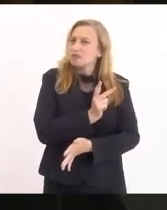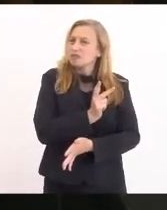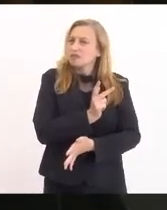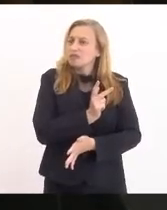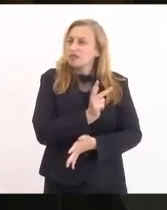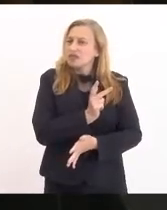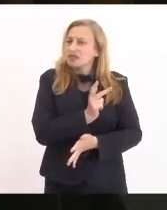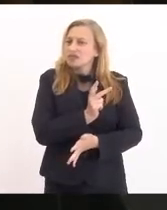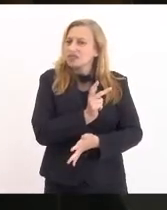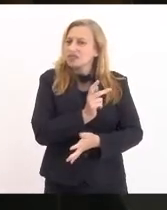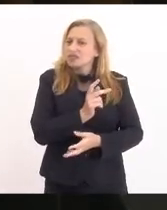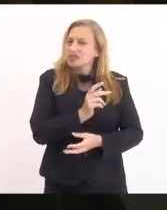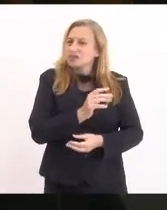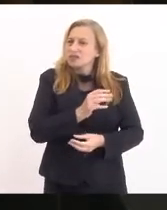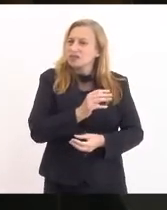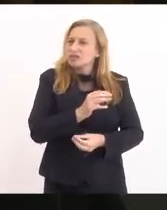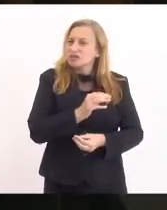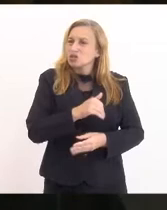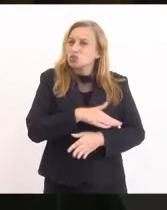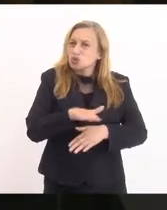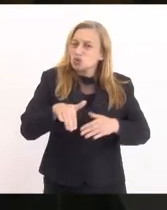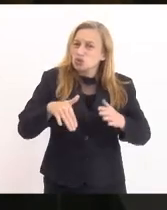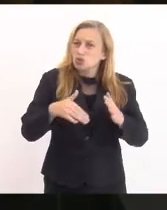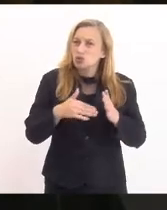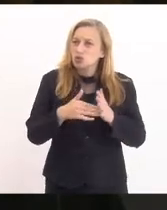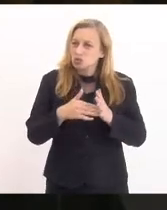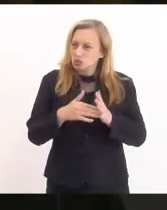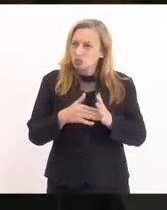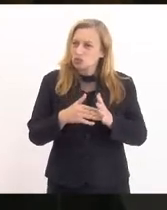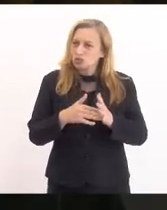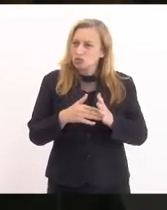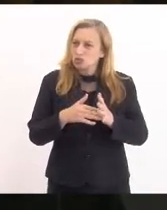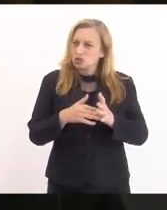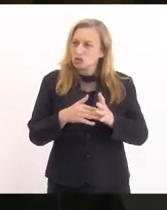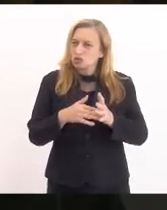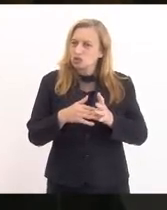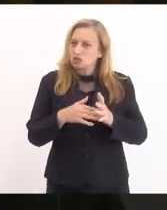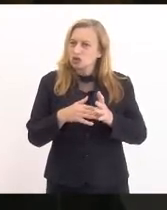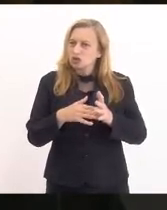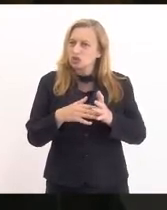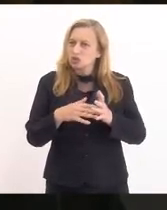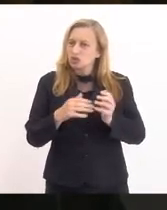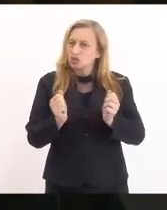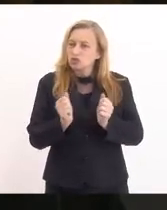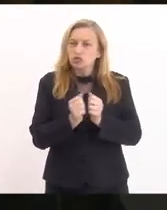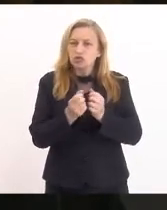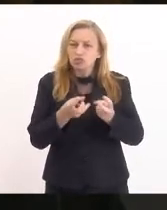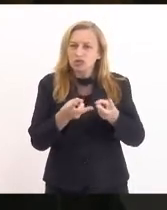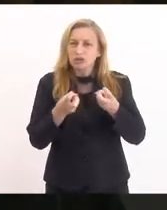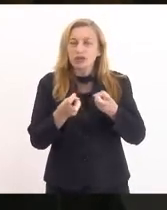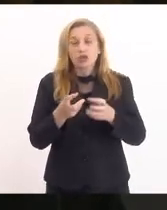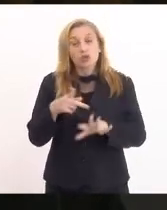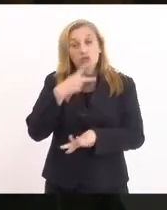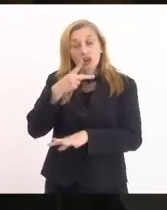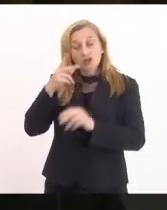mundo inteiro. E estou falando sobre ele para trazer